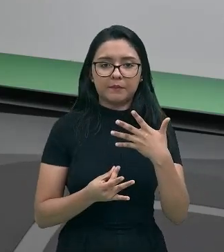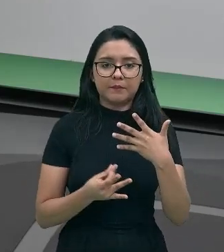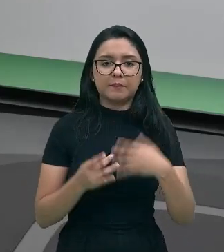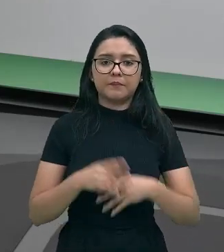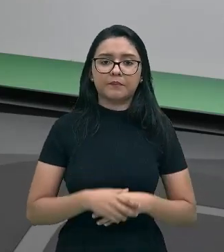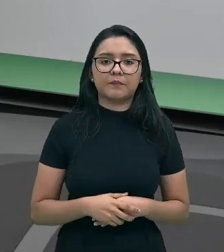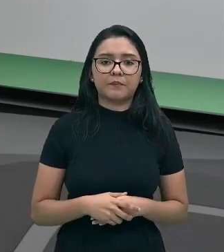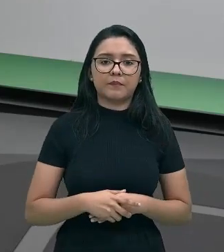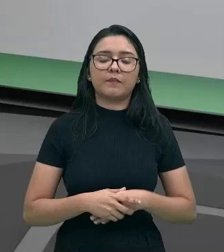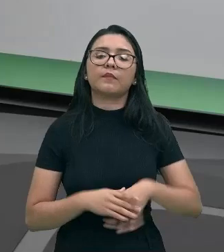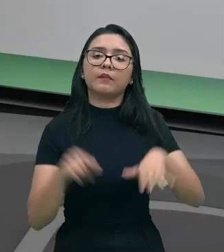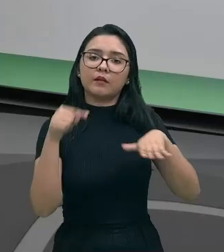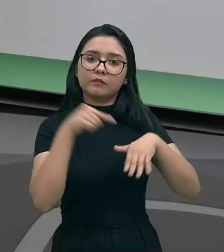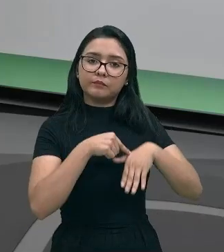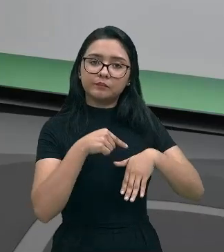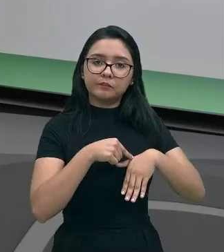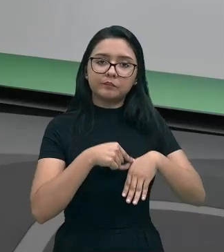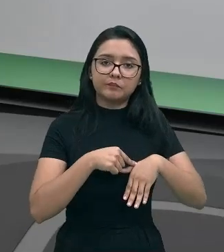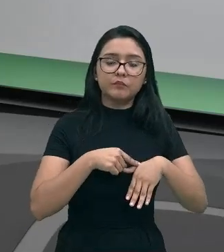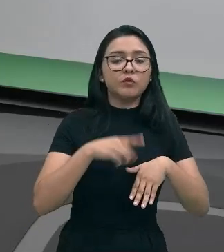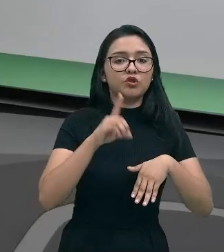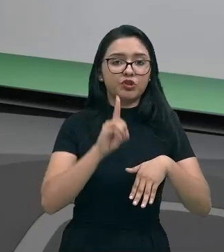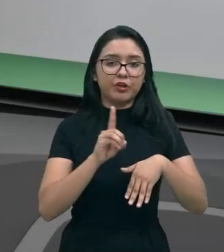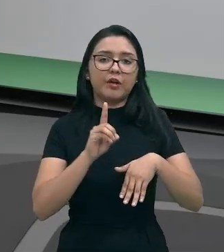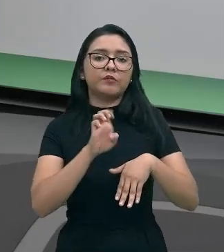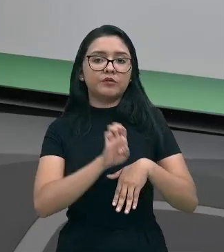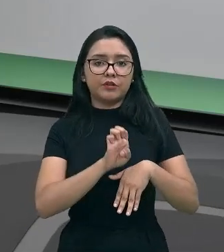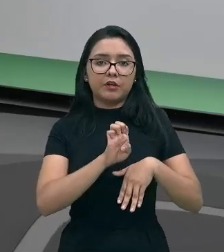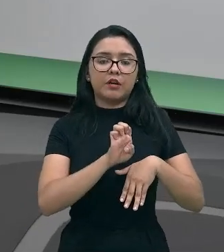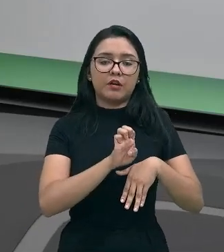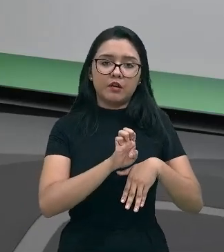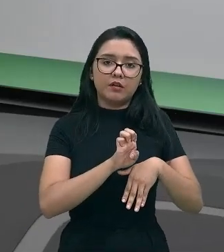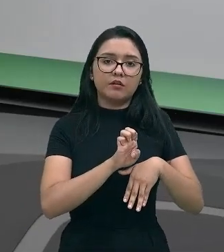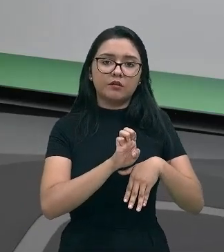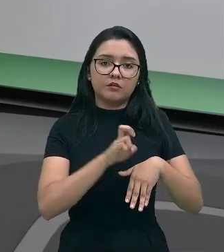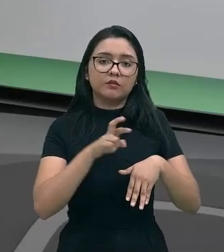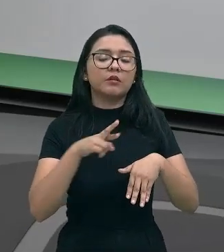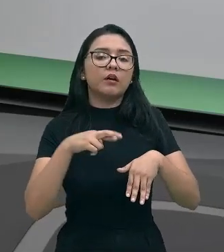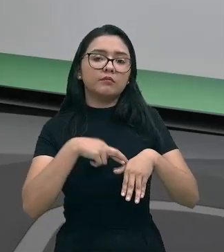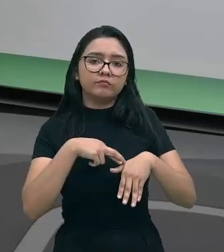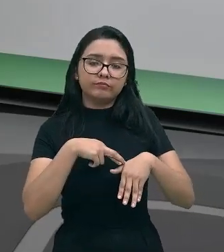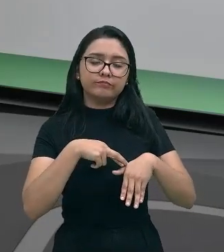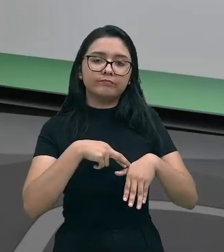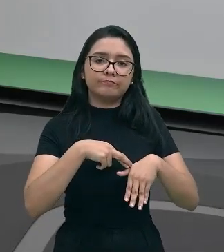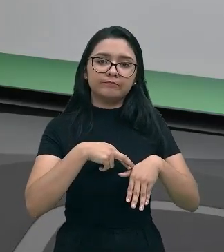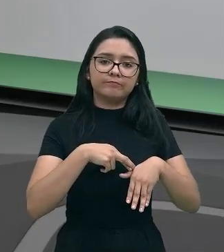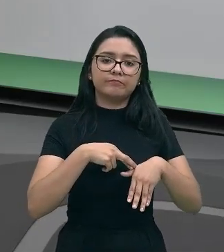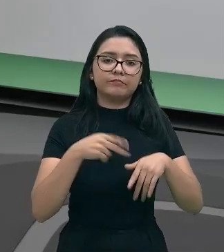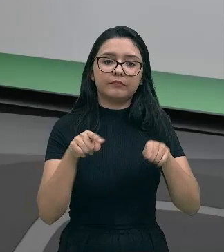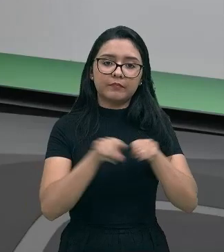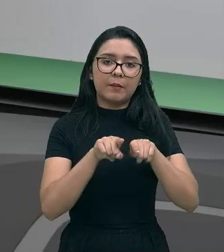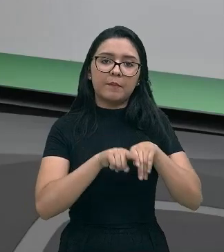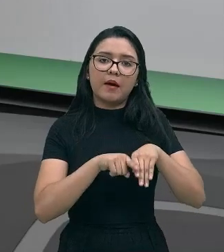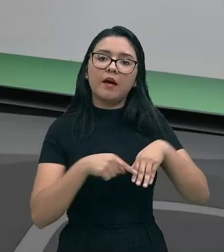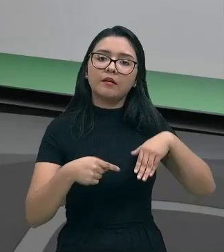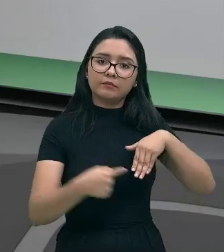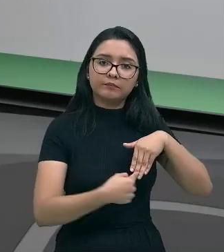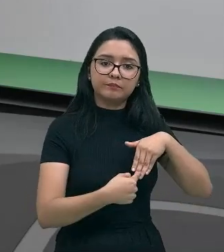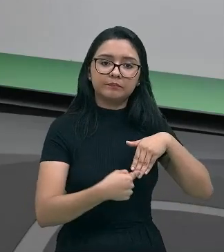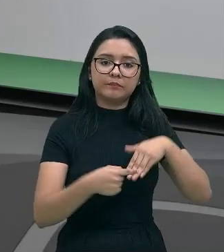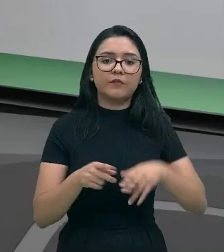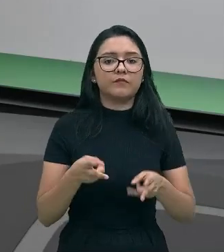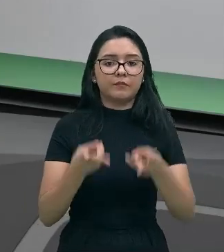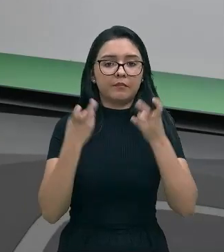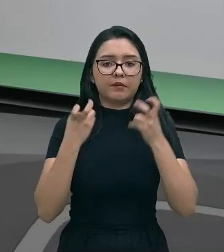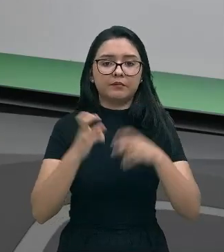o átrio direito, o átrio esquerdo, o ventrículo direito e o ventrículo esquerdo, que ficam mais na ponta do coração, como a gente pode